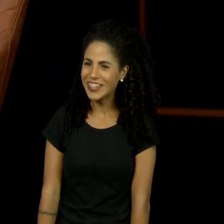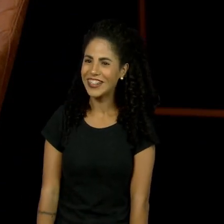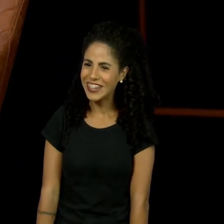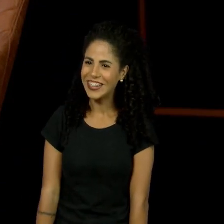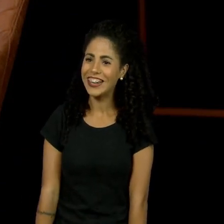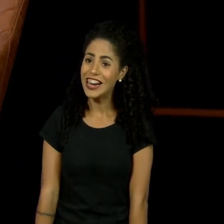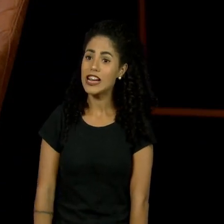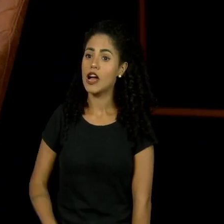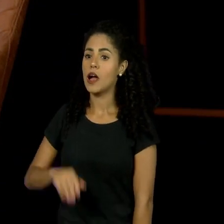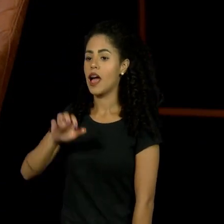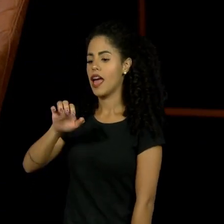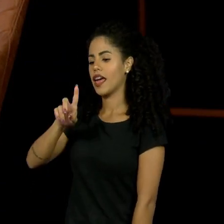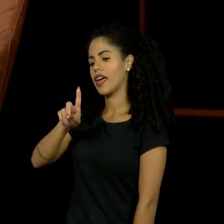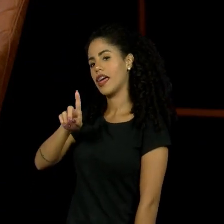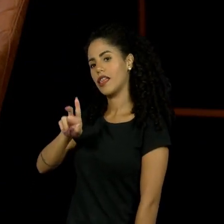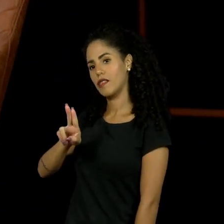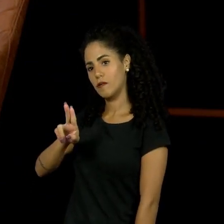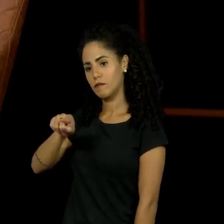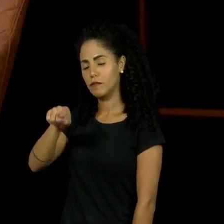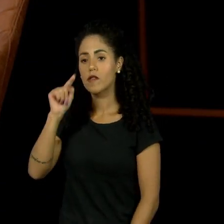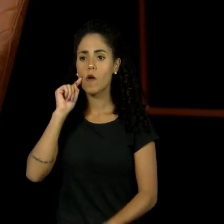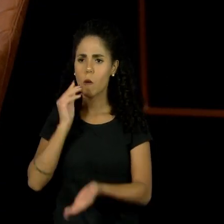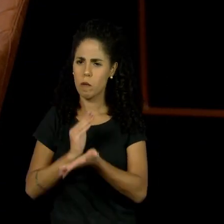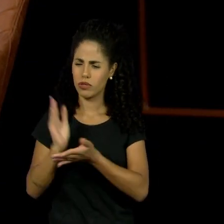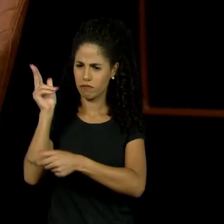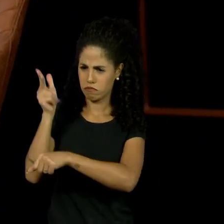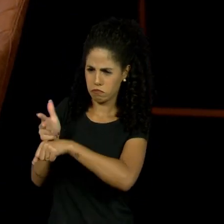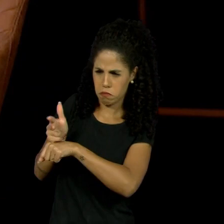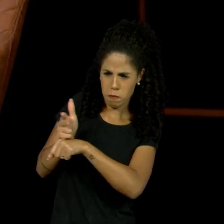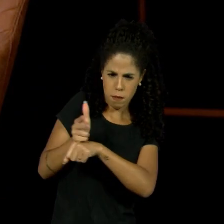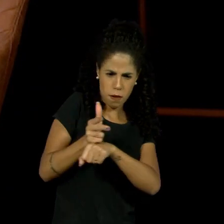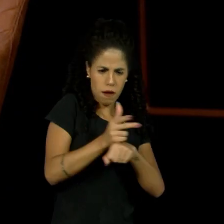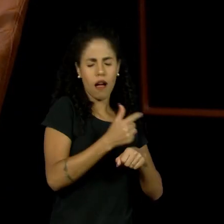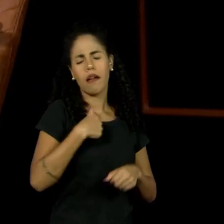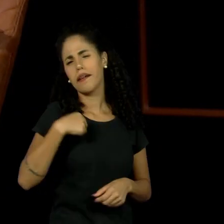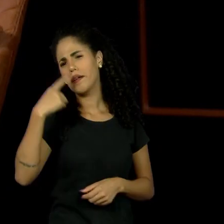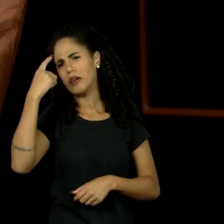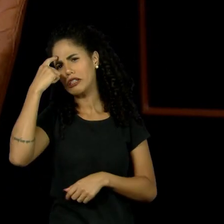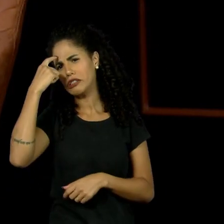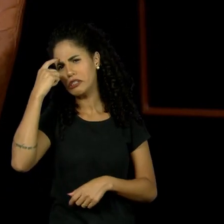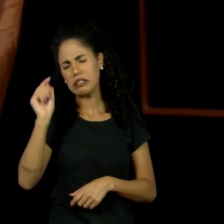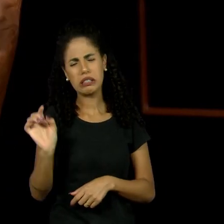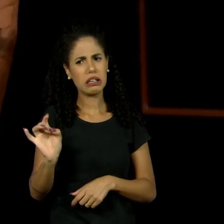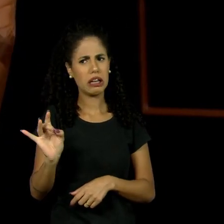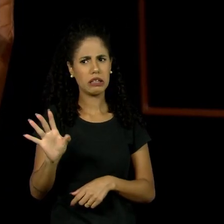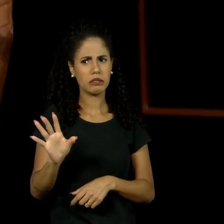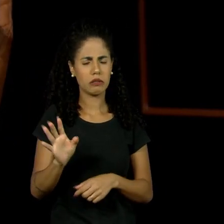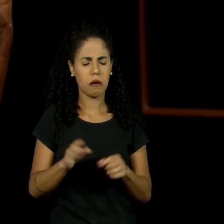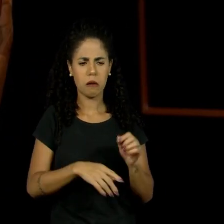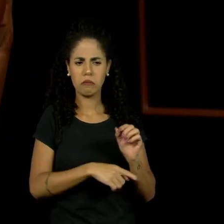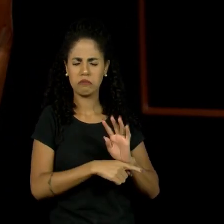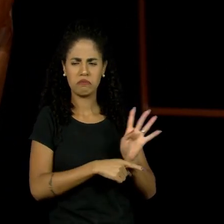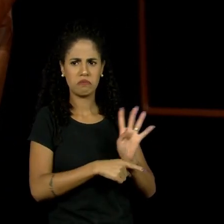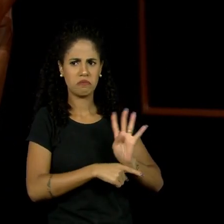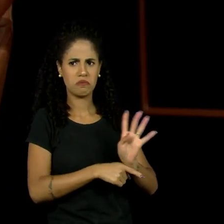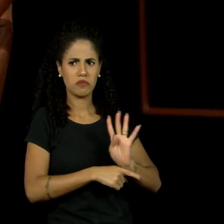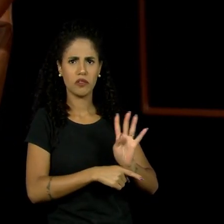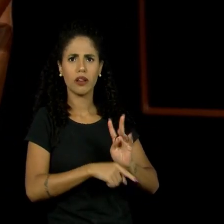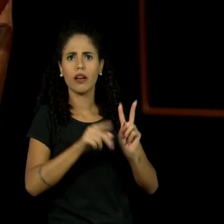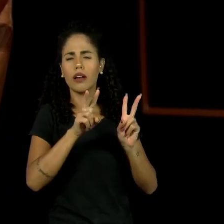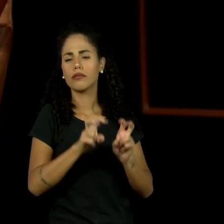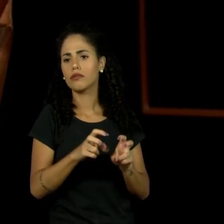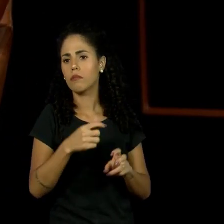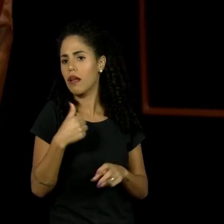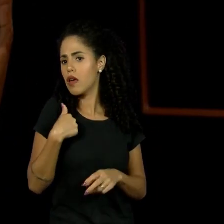Edu começou a me filmar, eu achava que ele estava fazendo um filme sobre eu